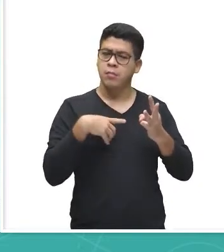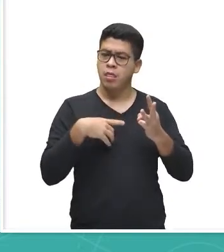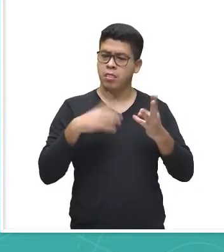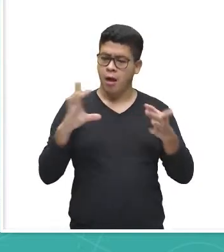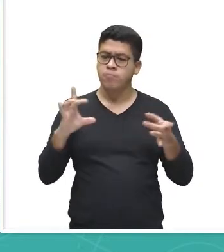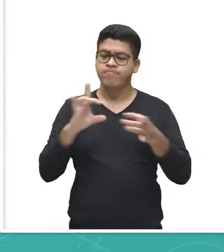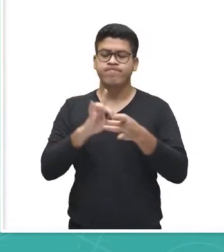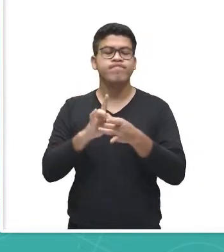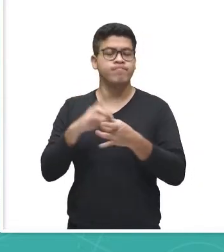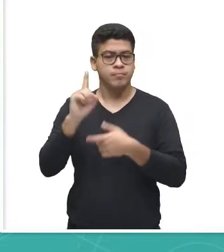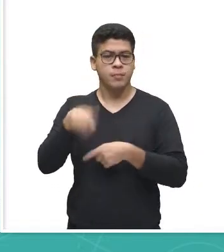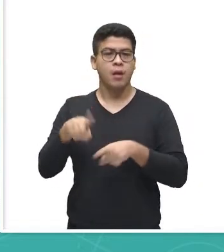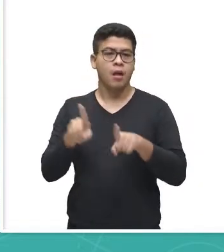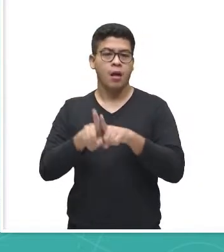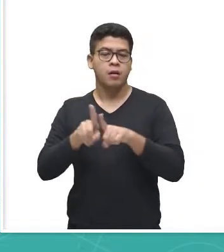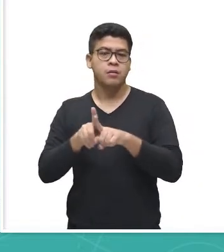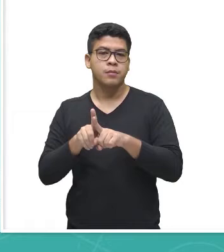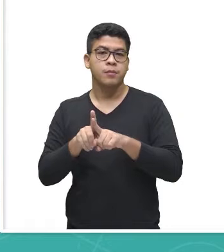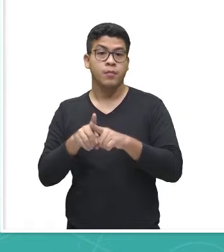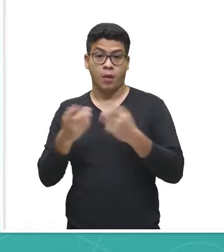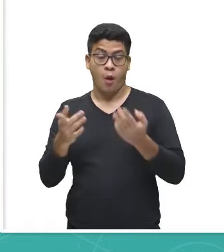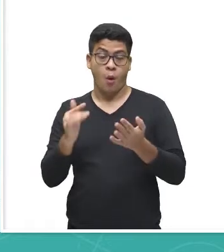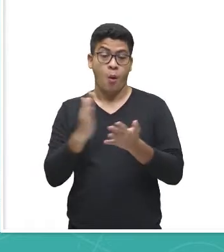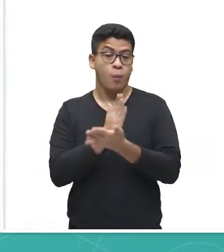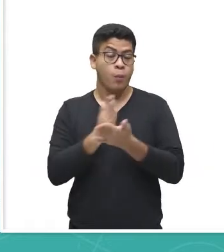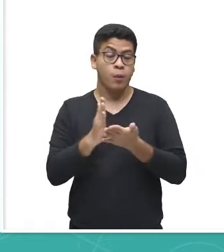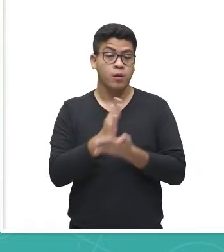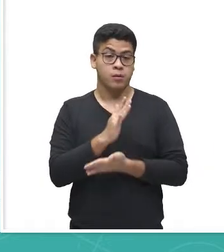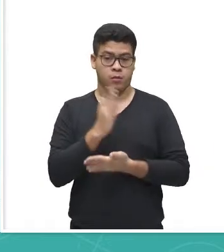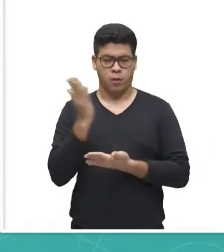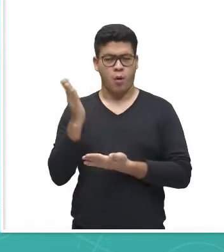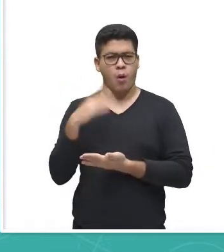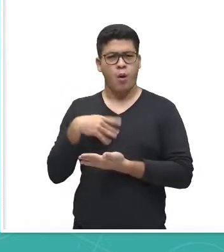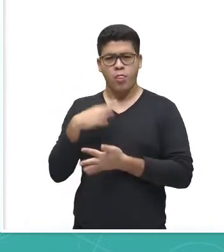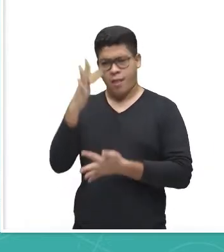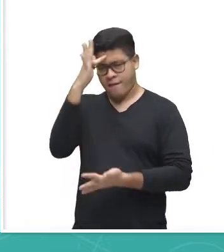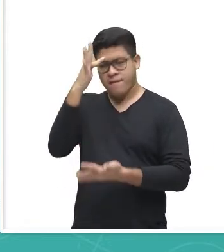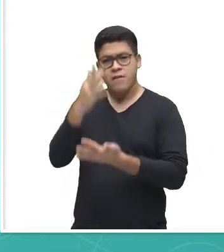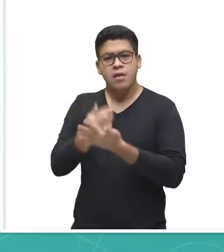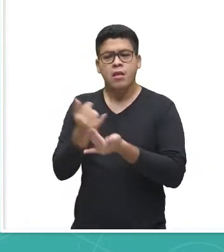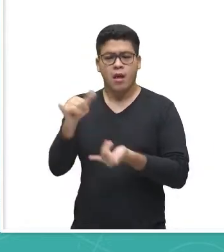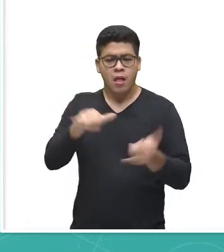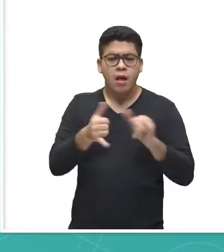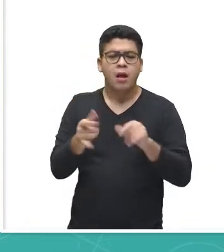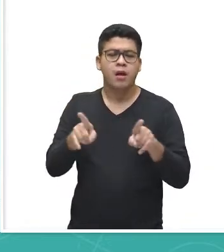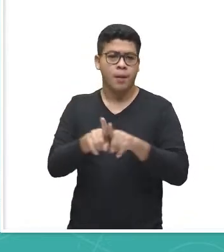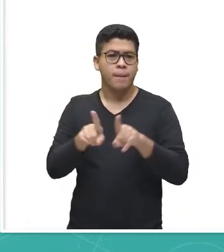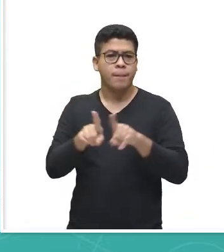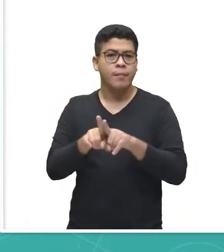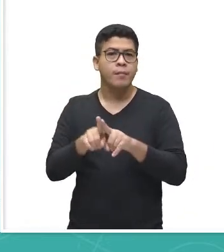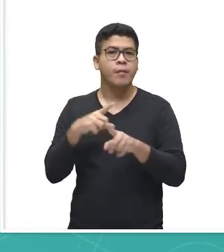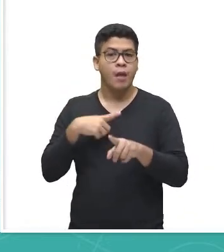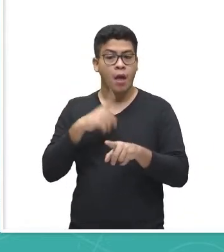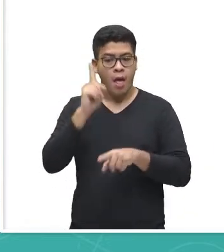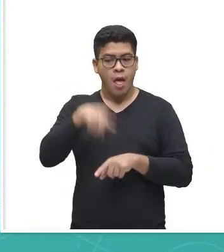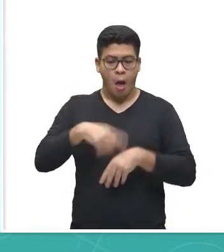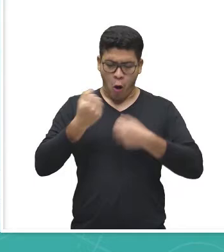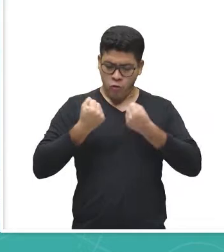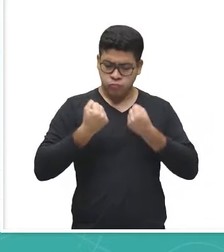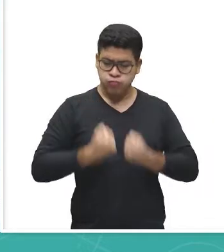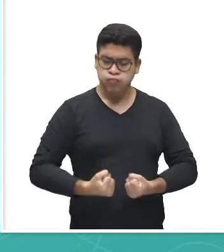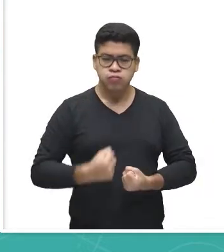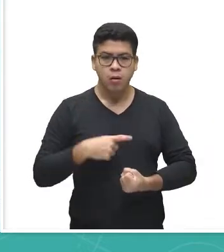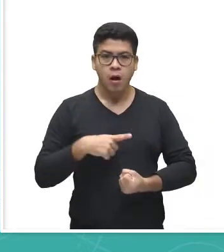caso aqui, ó, no estudo ali da física, né, e da química, a gente tem peso como essa força